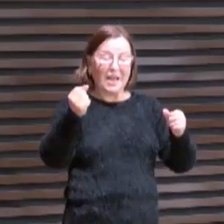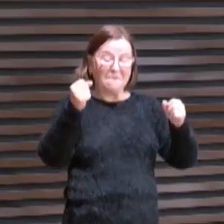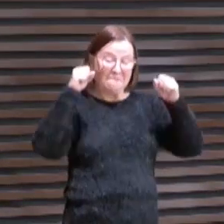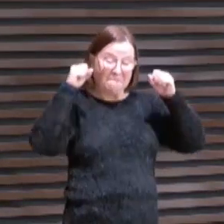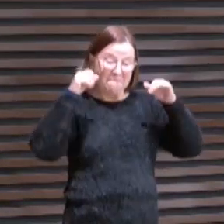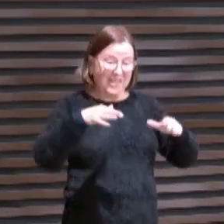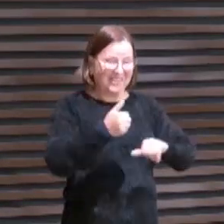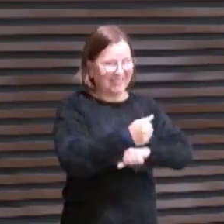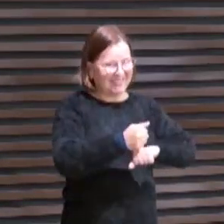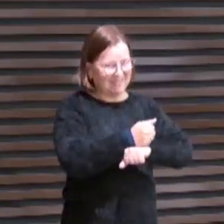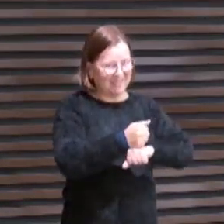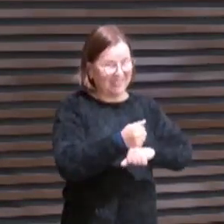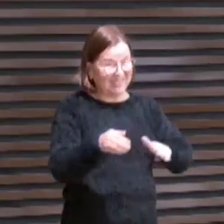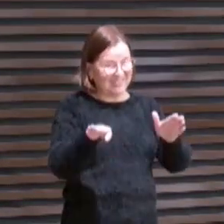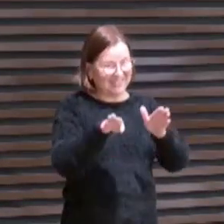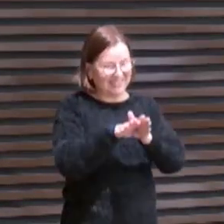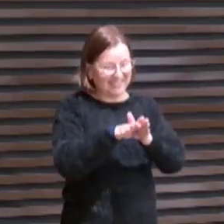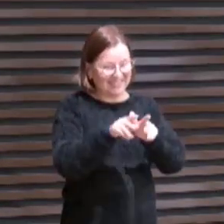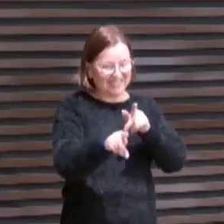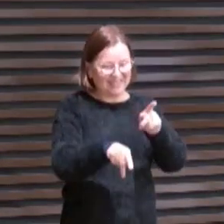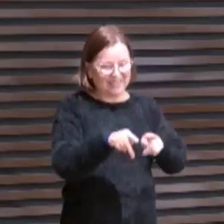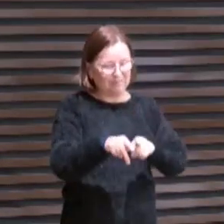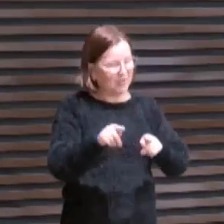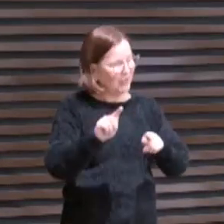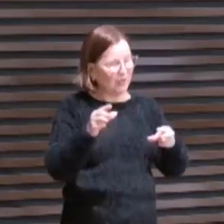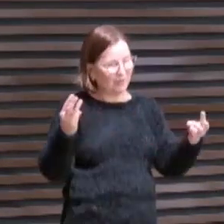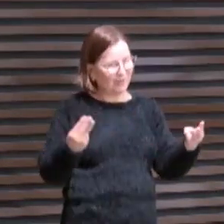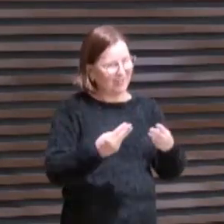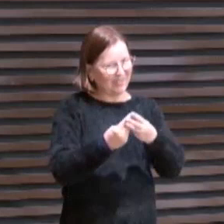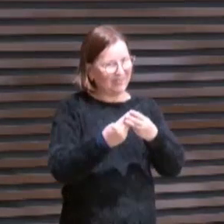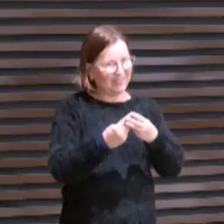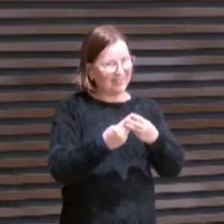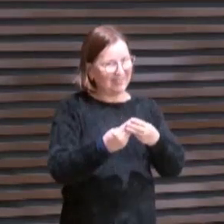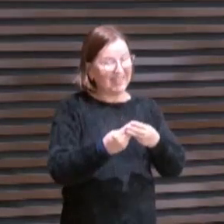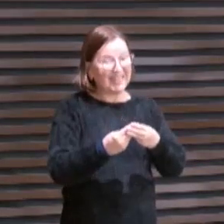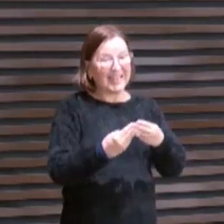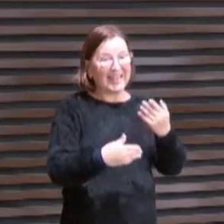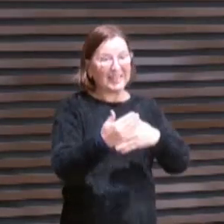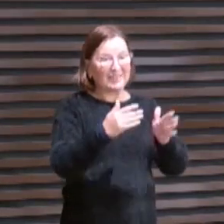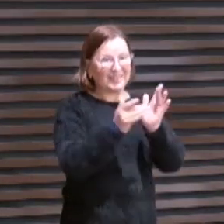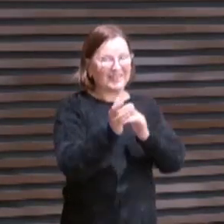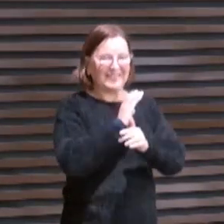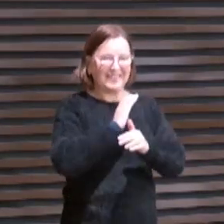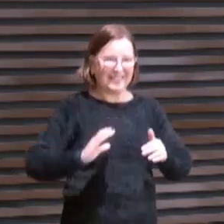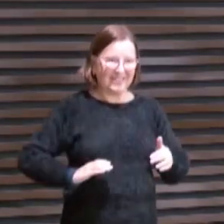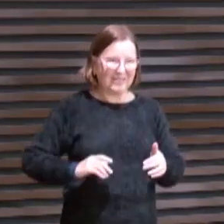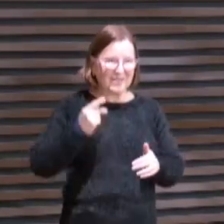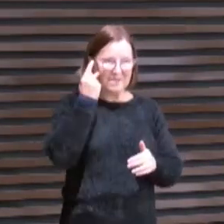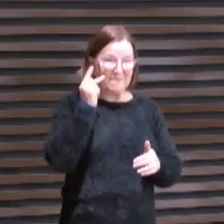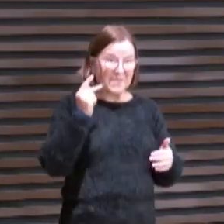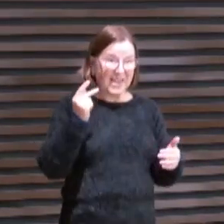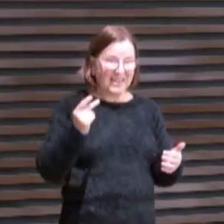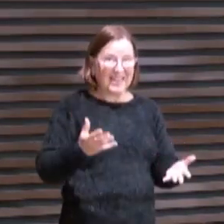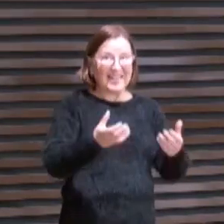chegasse aos gentios em Jesus Cristo, a fim de que recebêssemos pela fé o Espírito prometido.